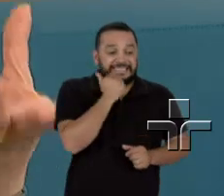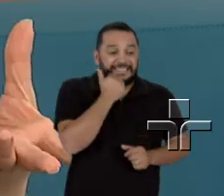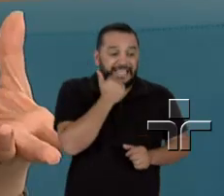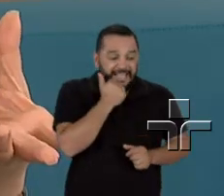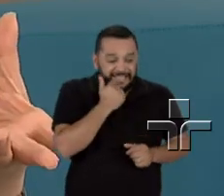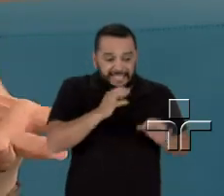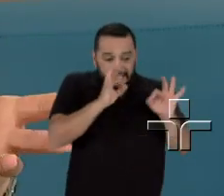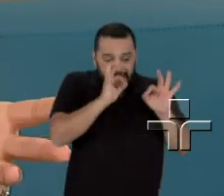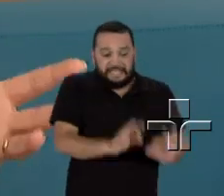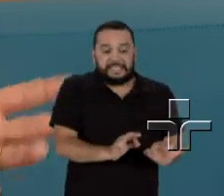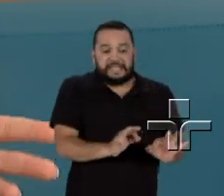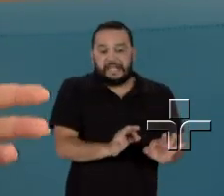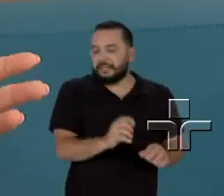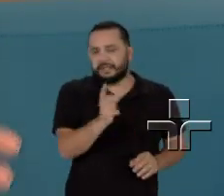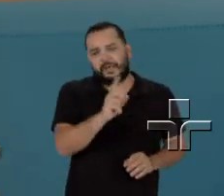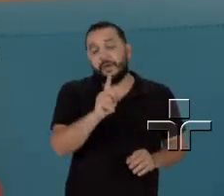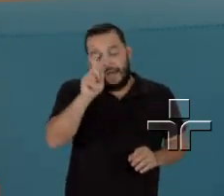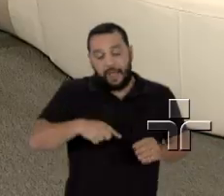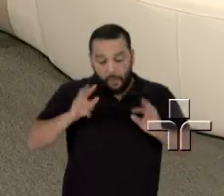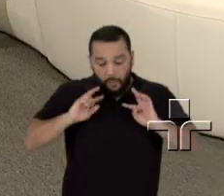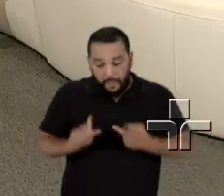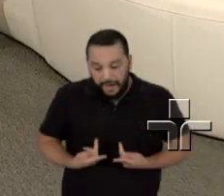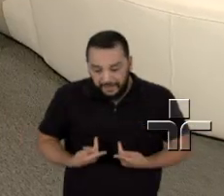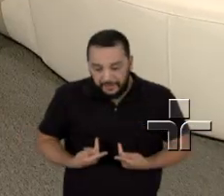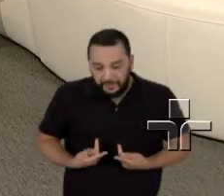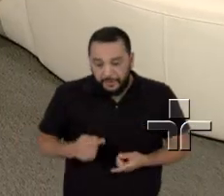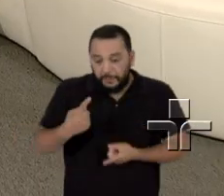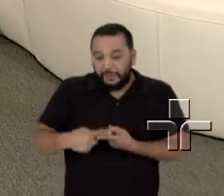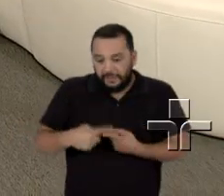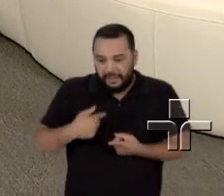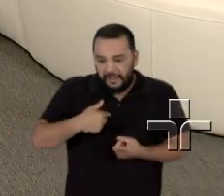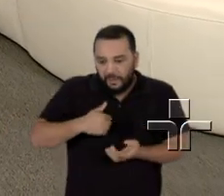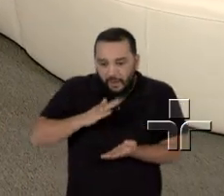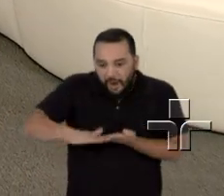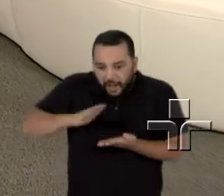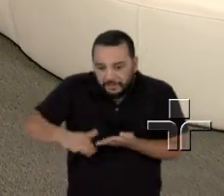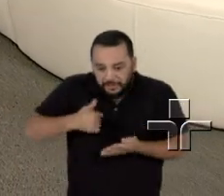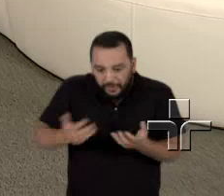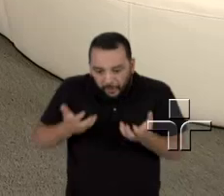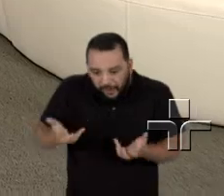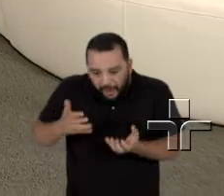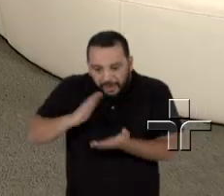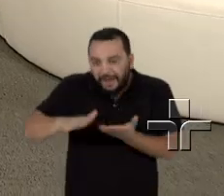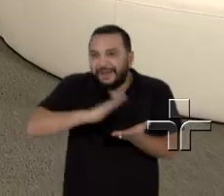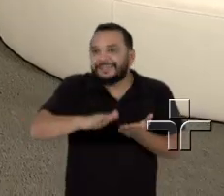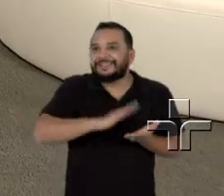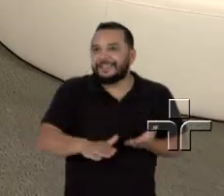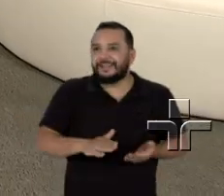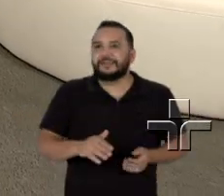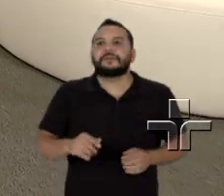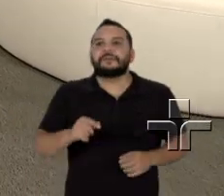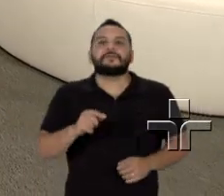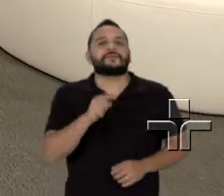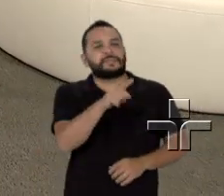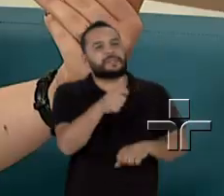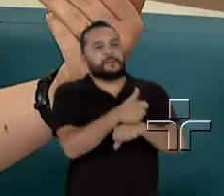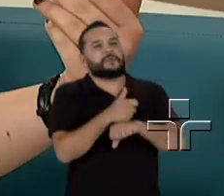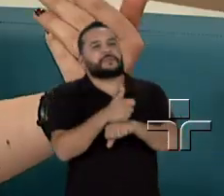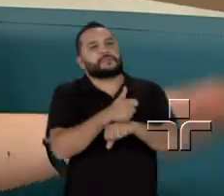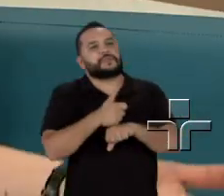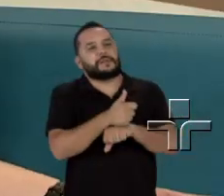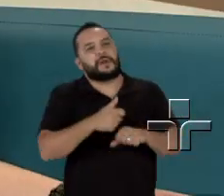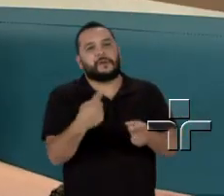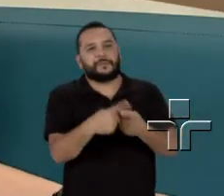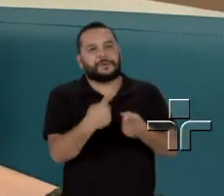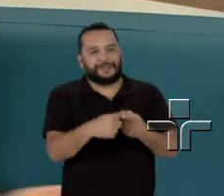ver com comportamento a pessoa não gasta se ela tem dinheiro a gás que ela quer você mesma se tornou uma especialista partir de uma